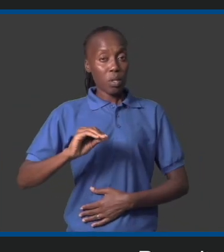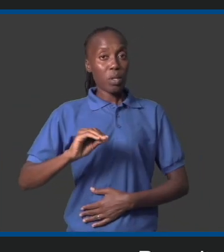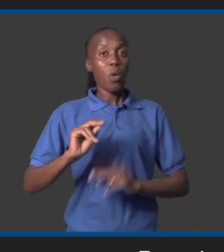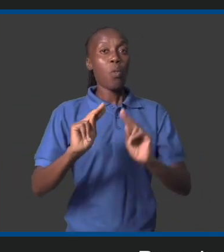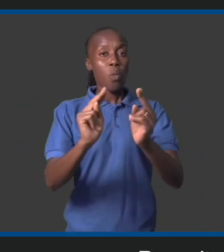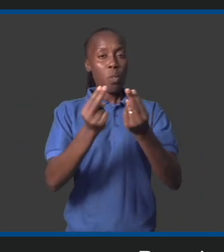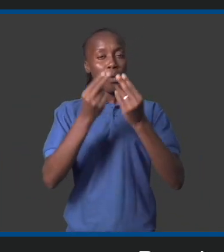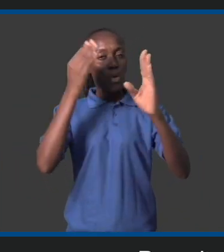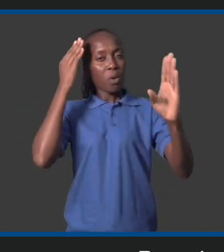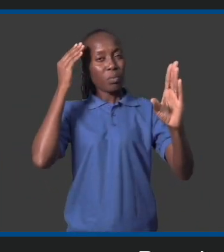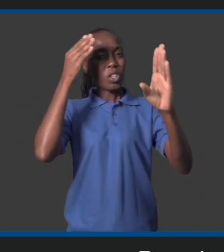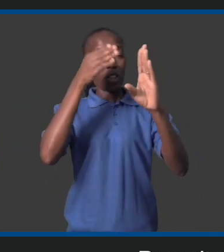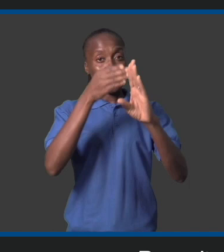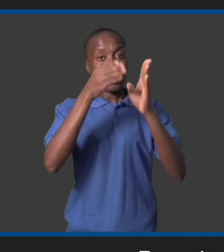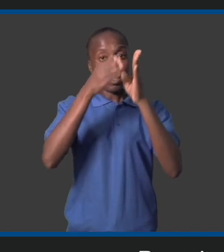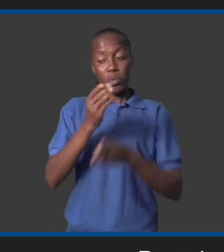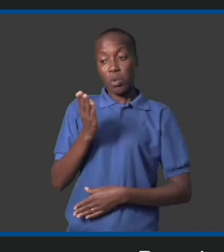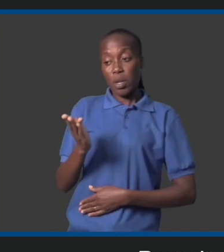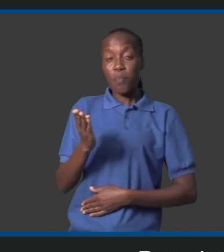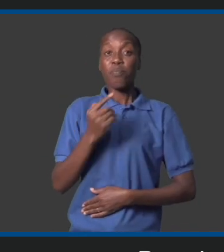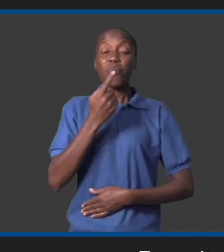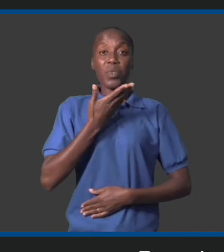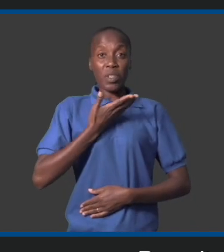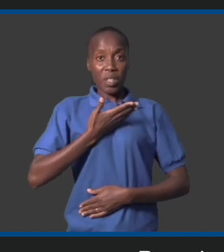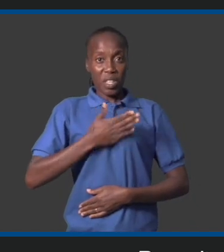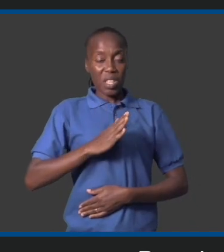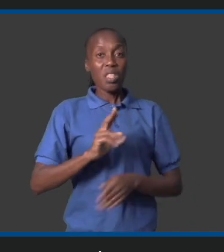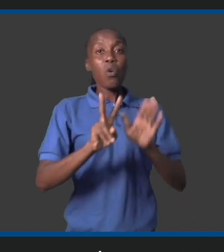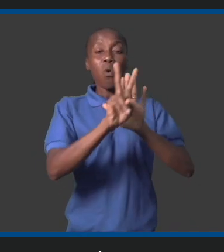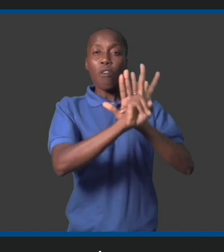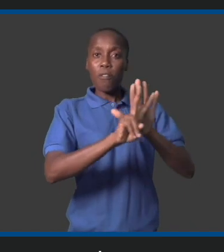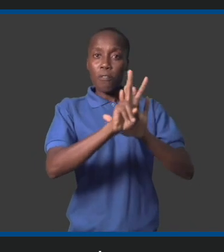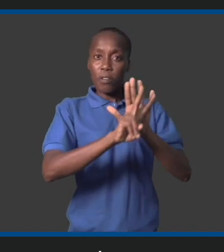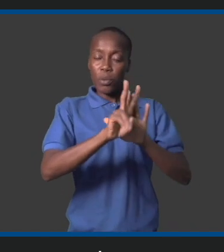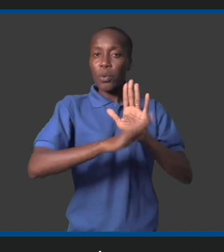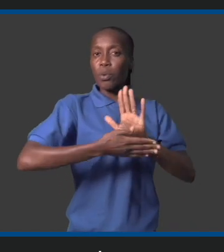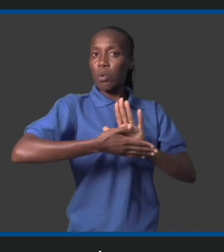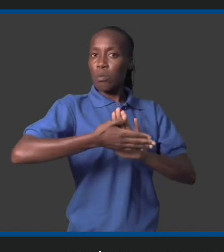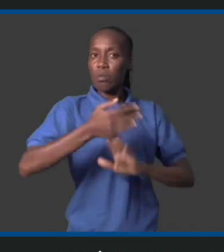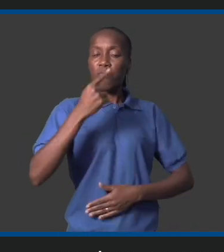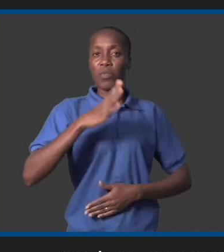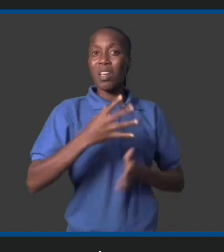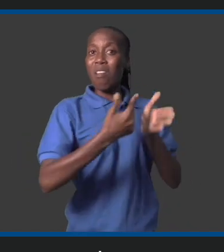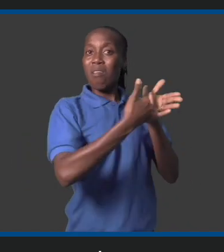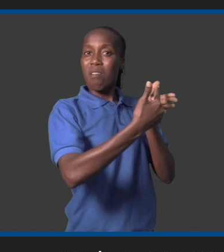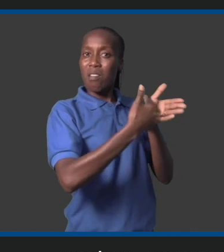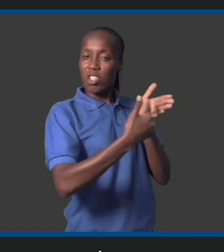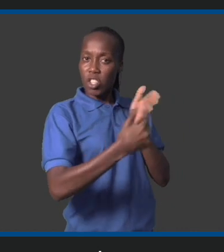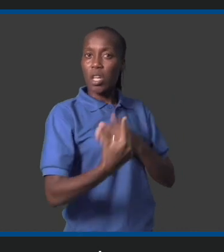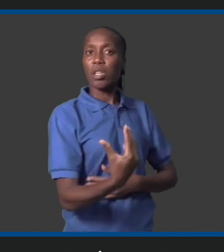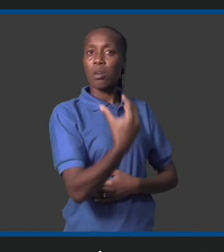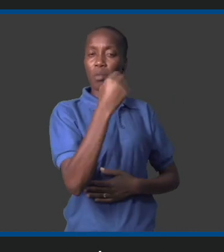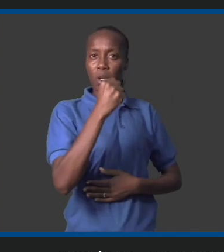os direitos de todos é um dos novos objetivos do artista. Por isso, os seus videoclipes